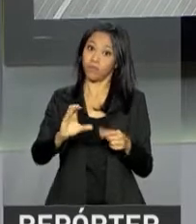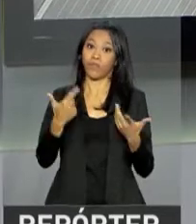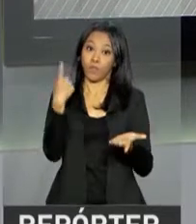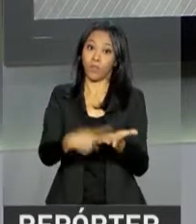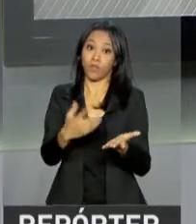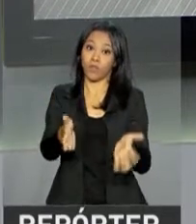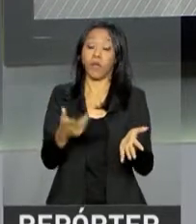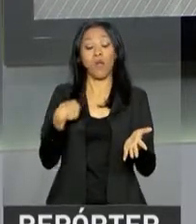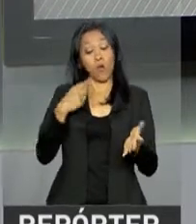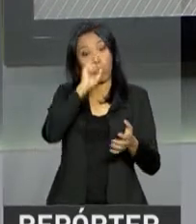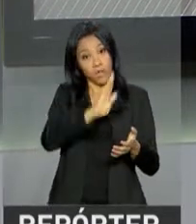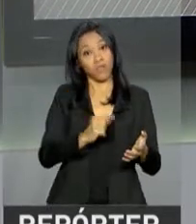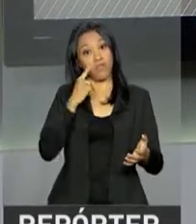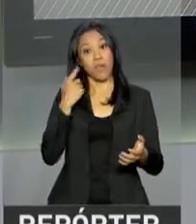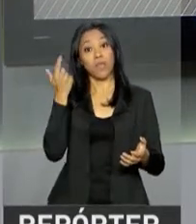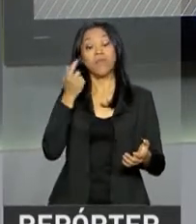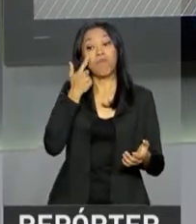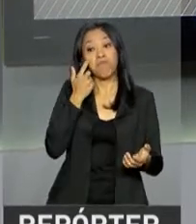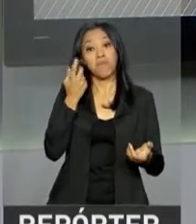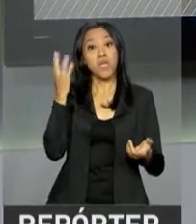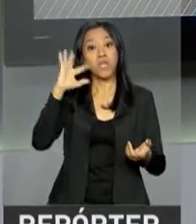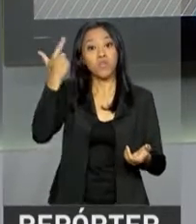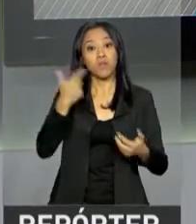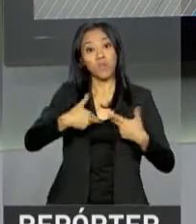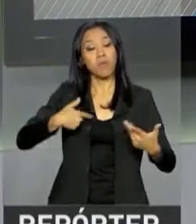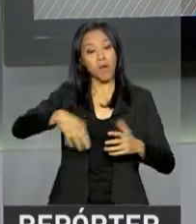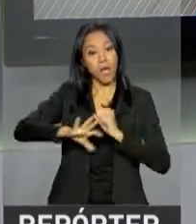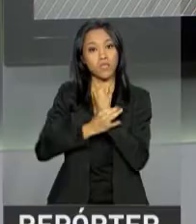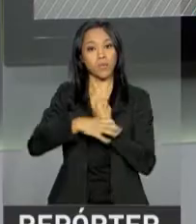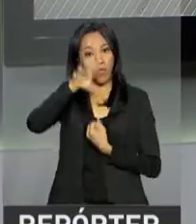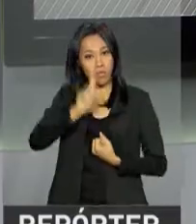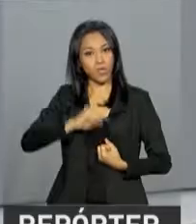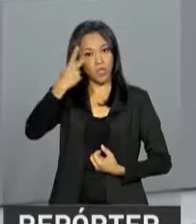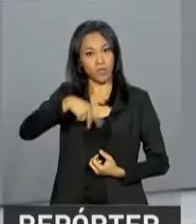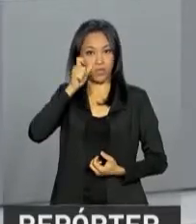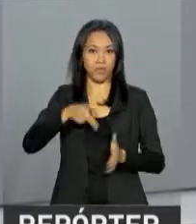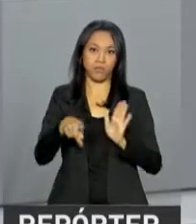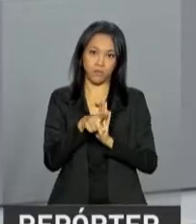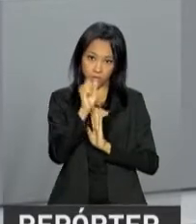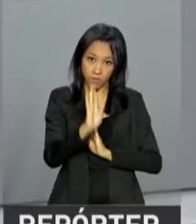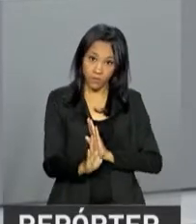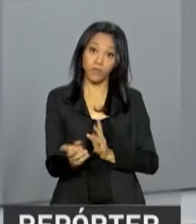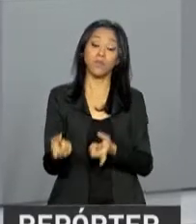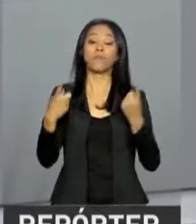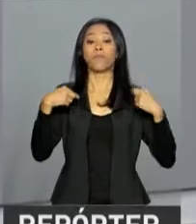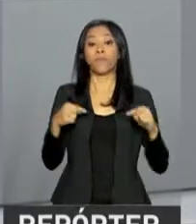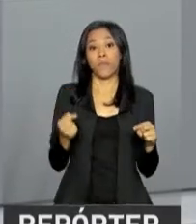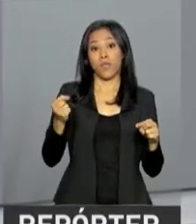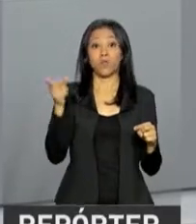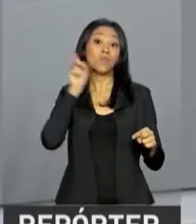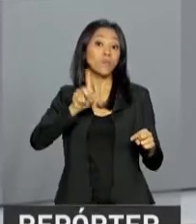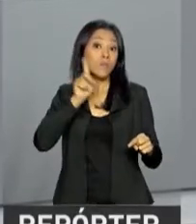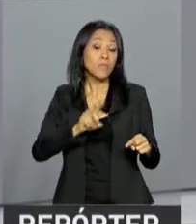recorrerá a todas as ações necessárias para preservar seus direitos e interesses nos estados unidos o ministro